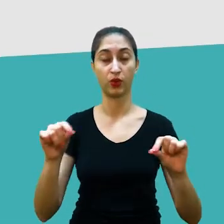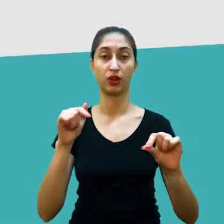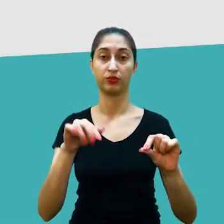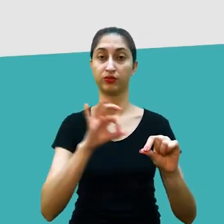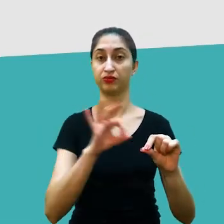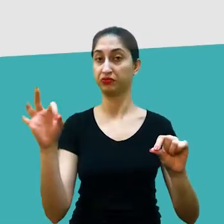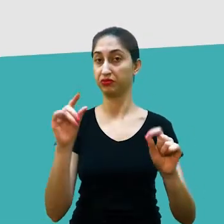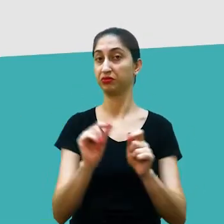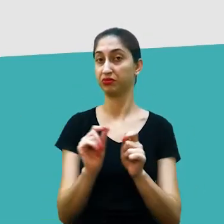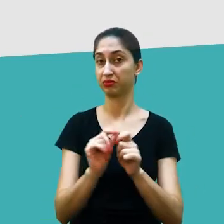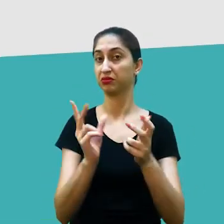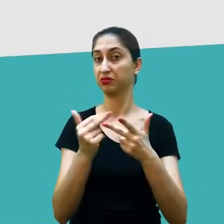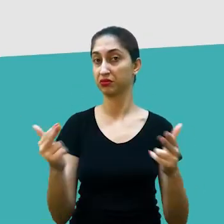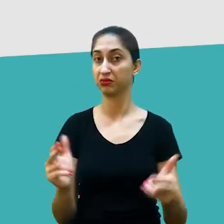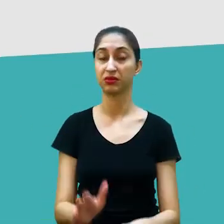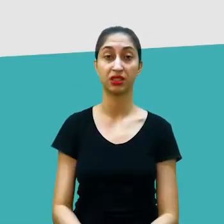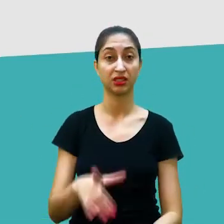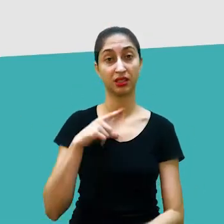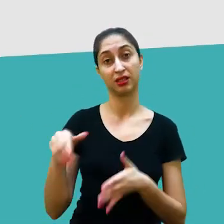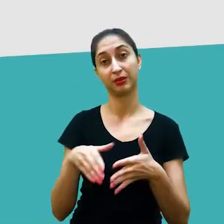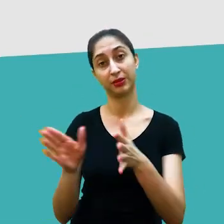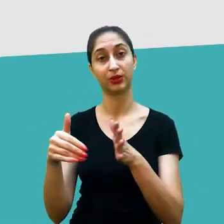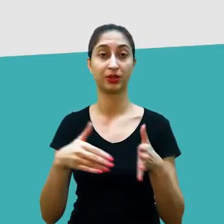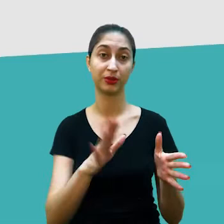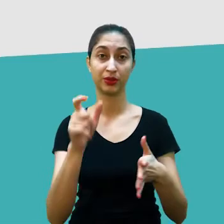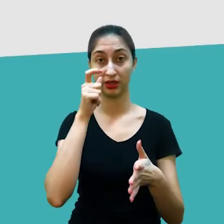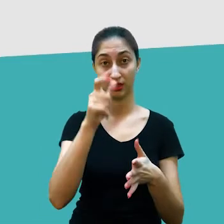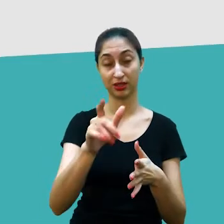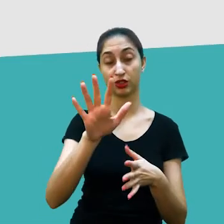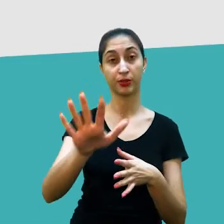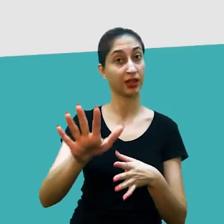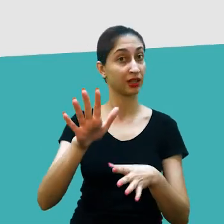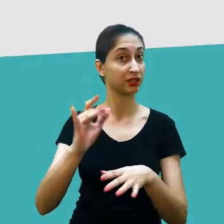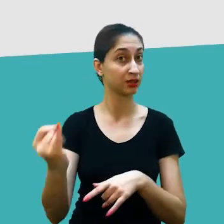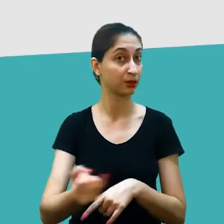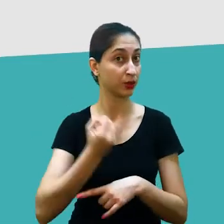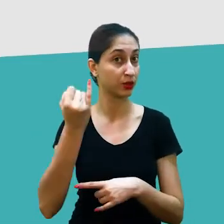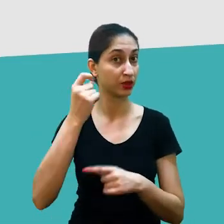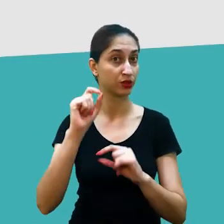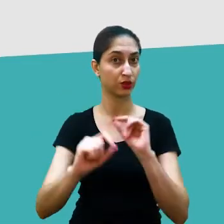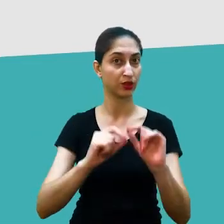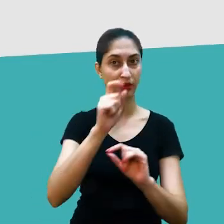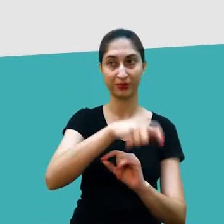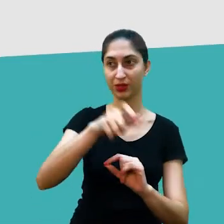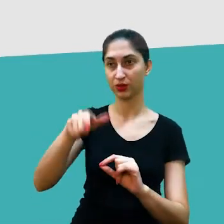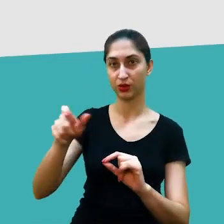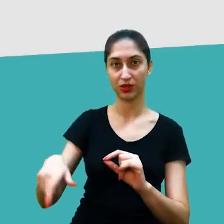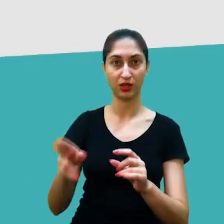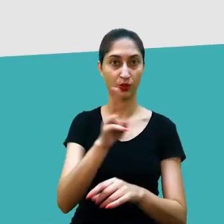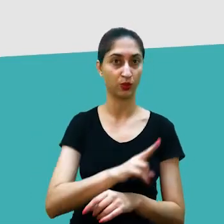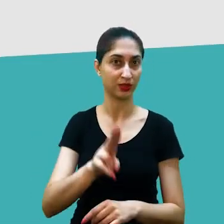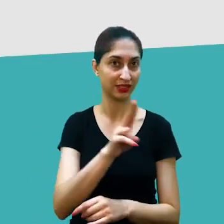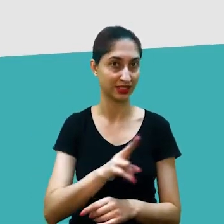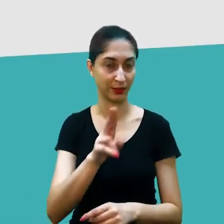muitos caminhos interessantes, Rodrigo, mas eu acho que o mais importante é a percepção do consumidor. Porque